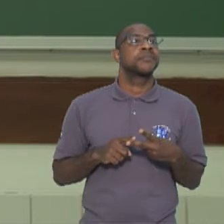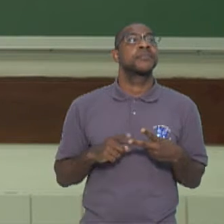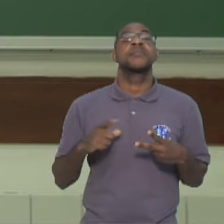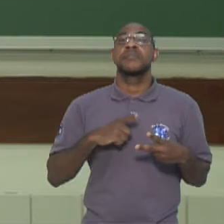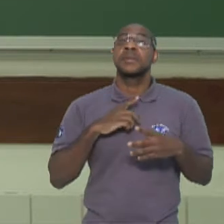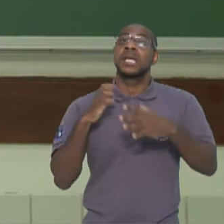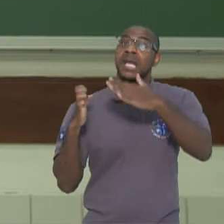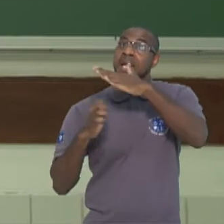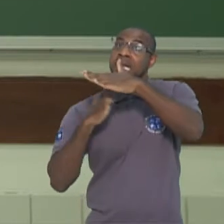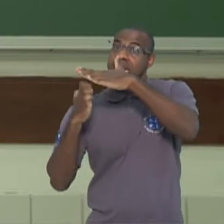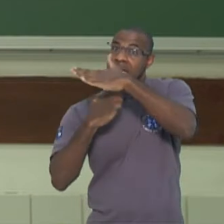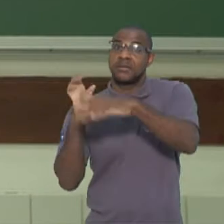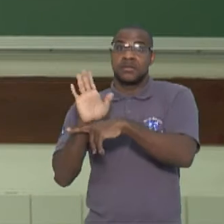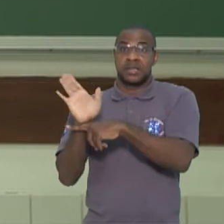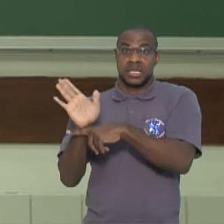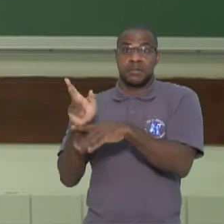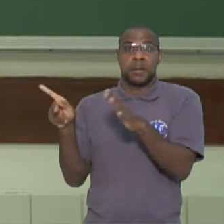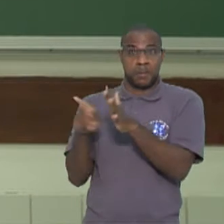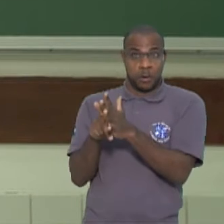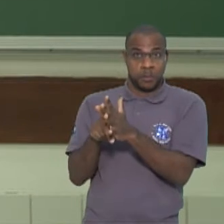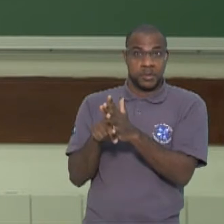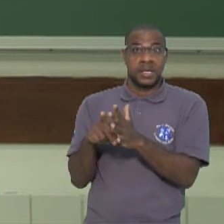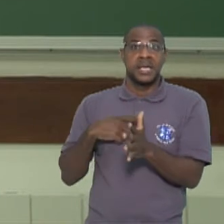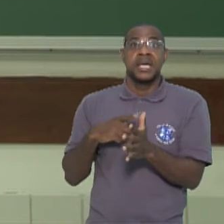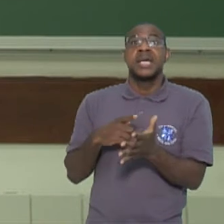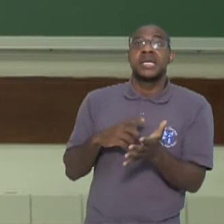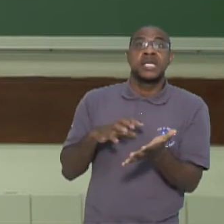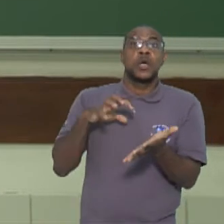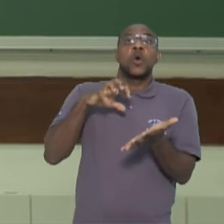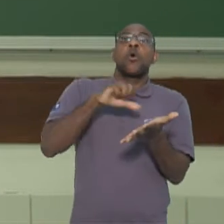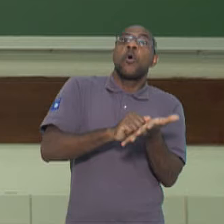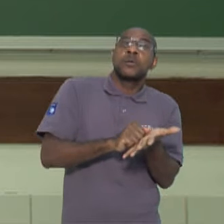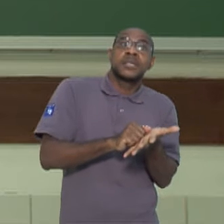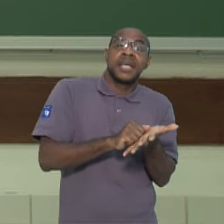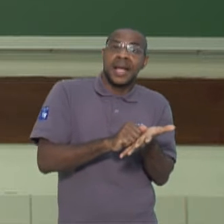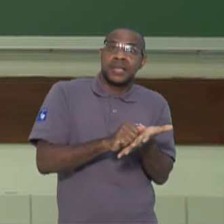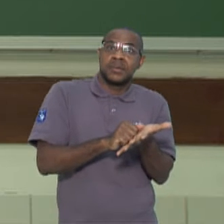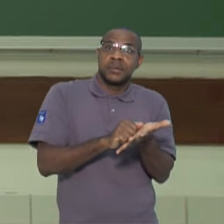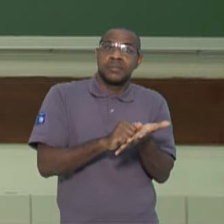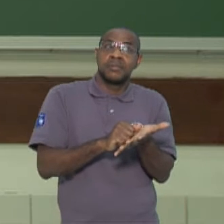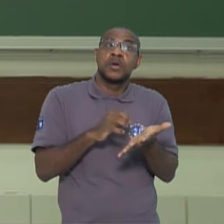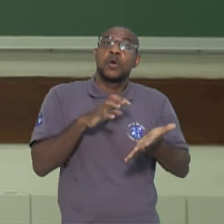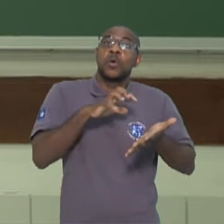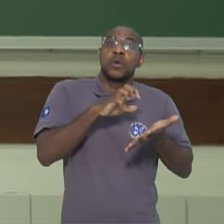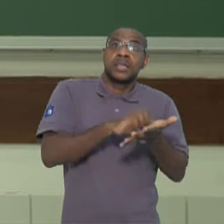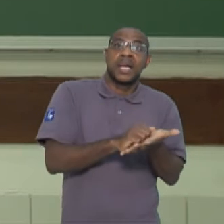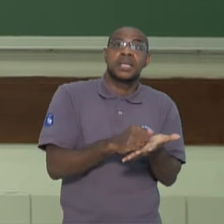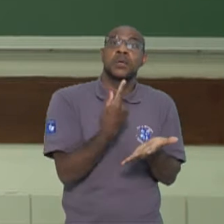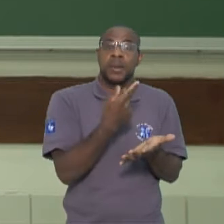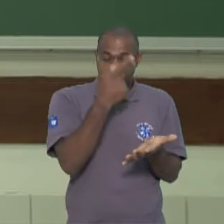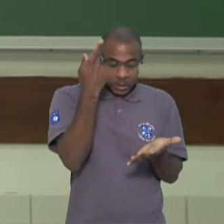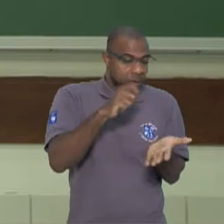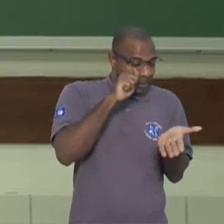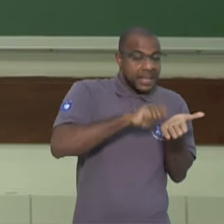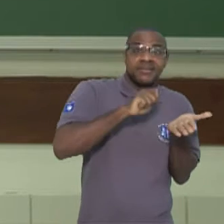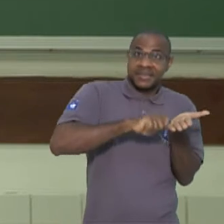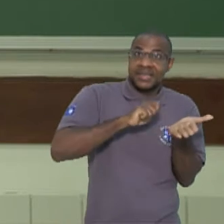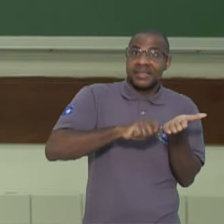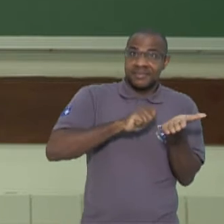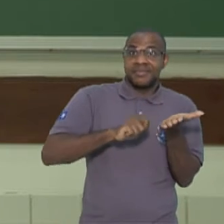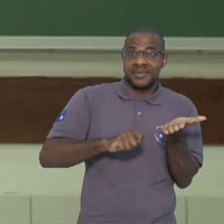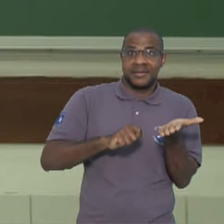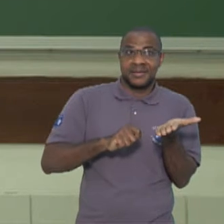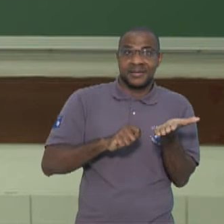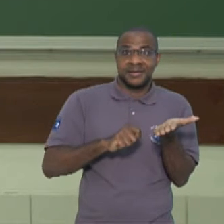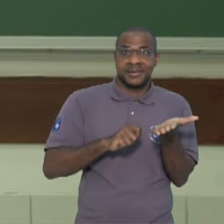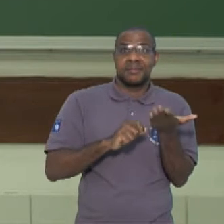grandes empresas de cinema, estúdios que contratam, ele já tem a ideia pronta e contrata alguém para que escreva. Então não